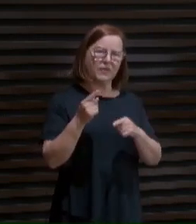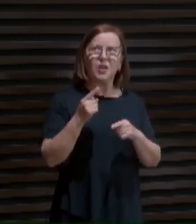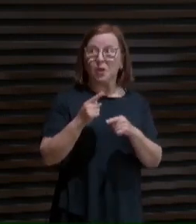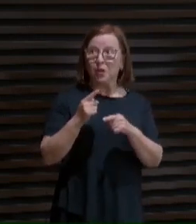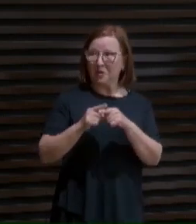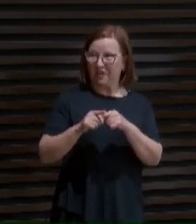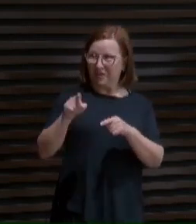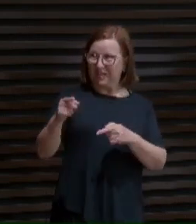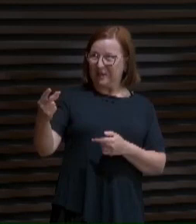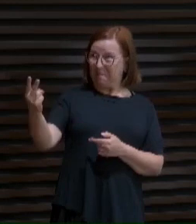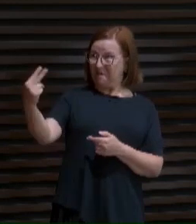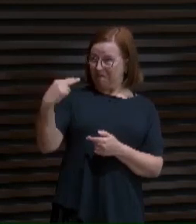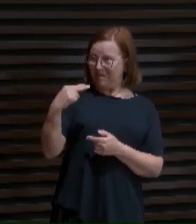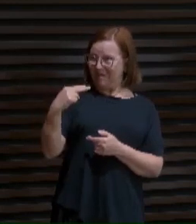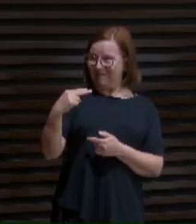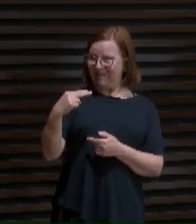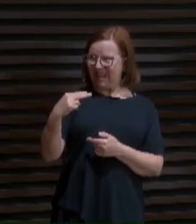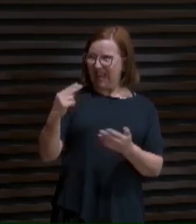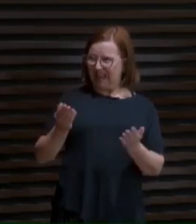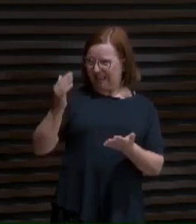viste? Creste?